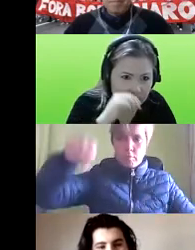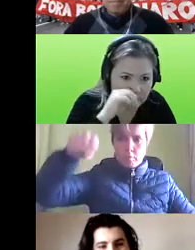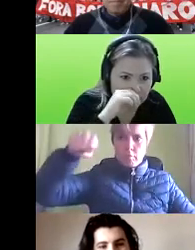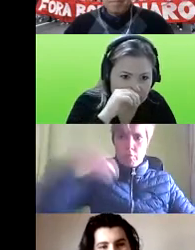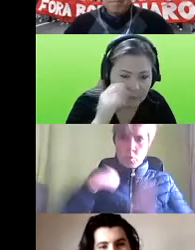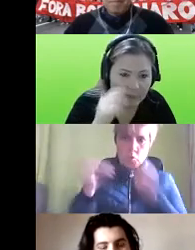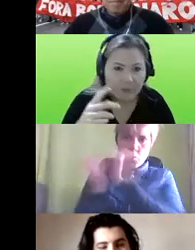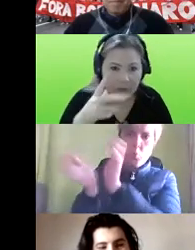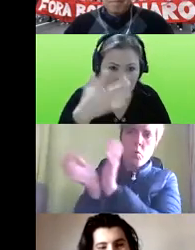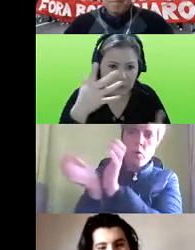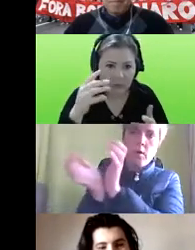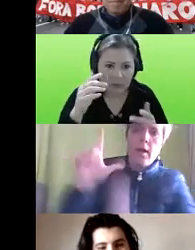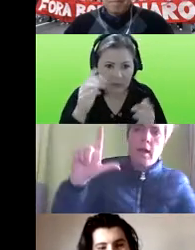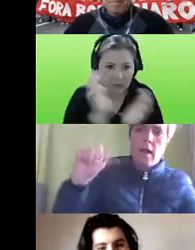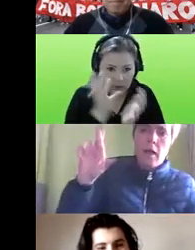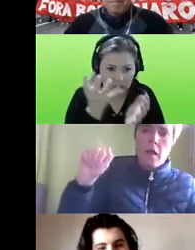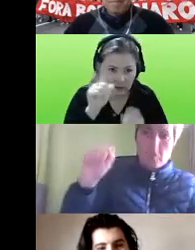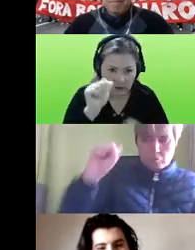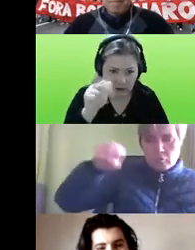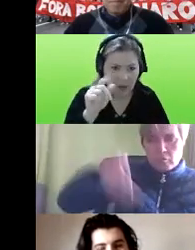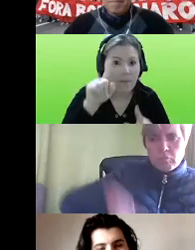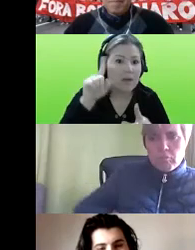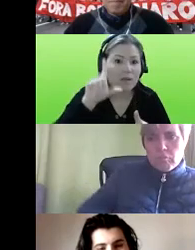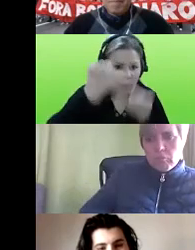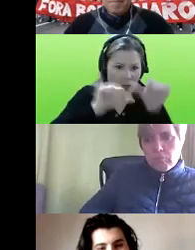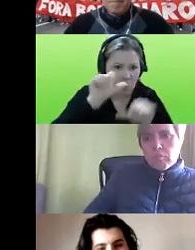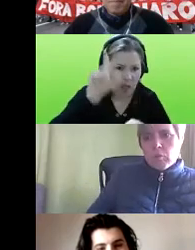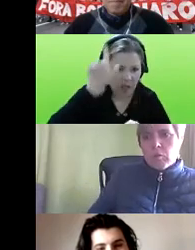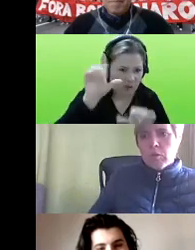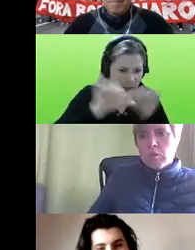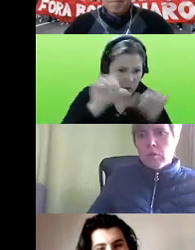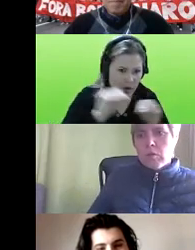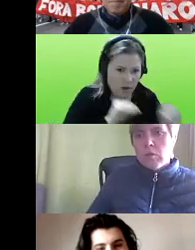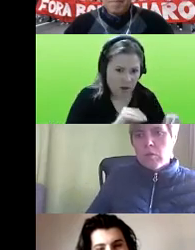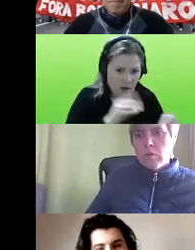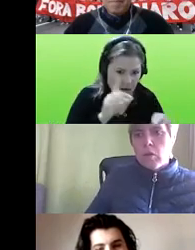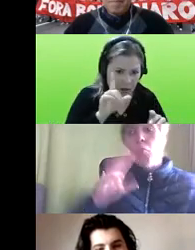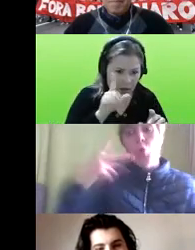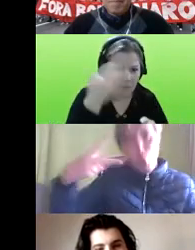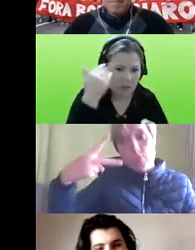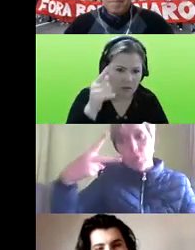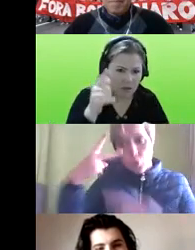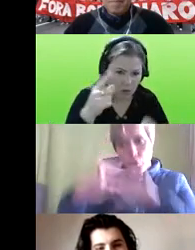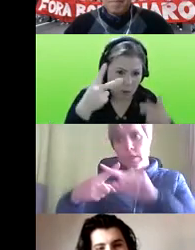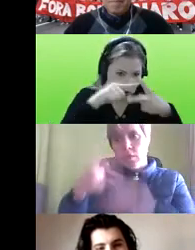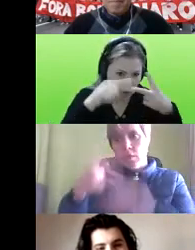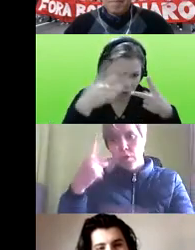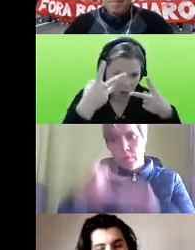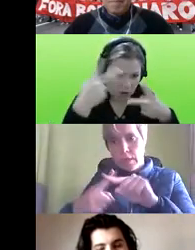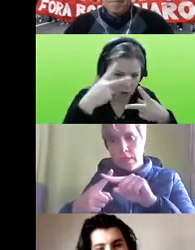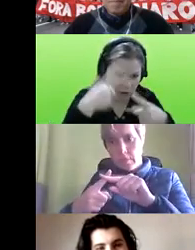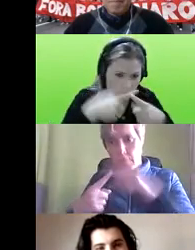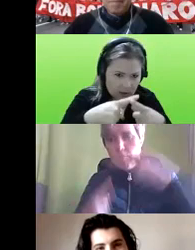a Lara e Bruna estão se candidatando, ainda não colocaram o tema, mas lá mais para o final. Então, eu coloquei aqui em 10 de dezembro